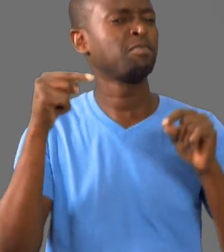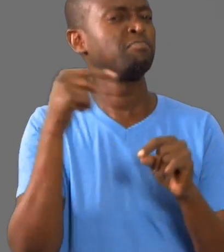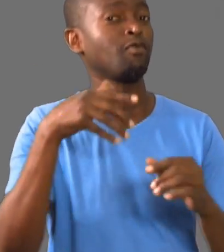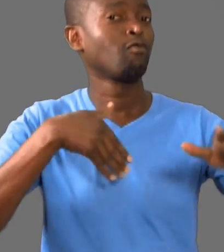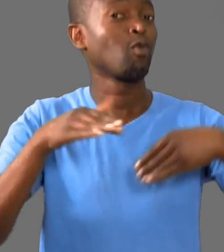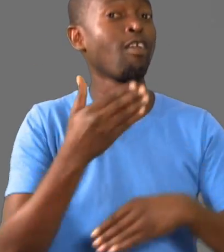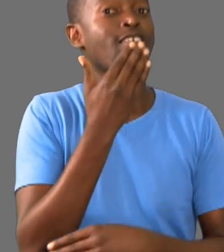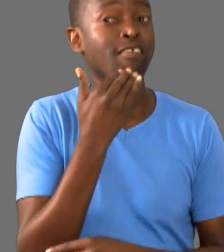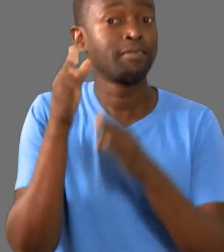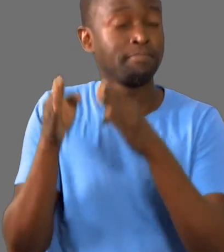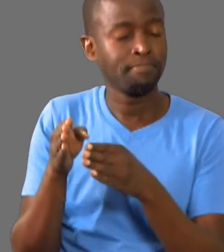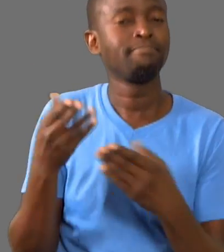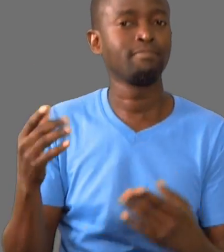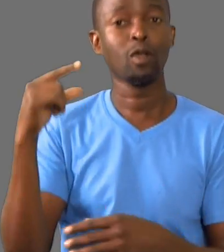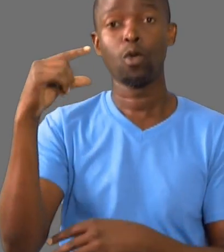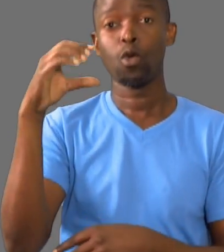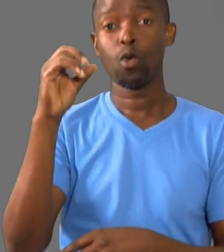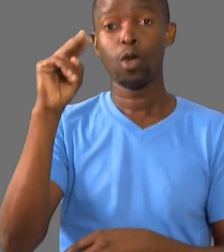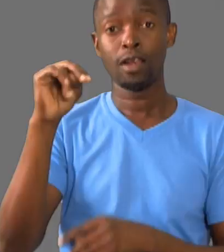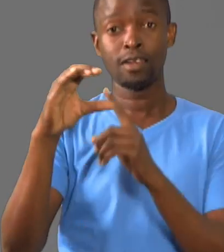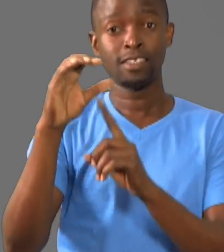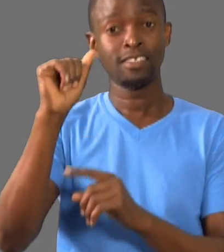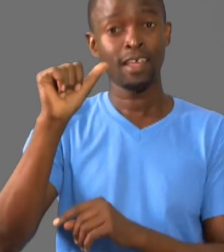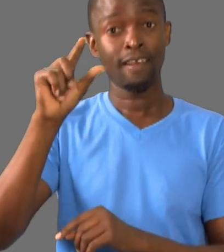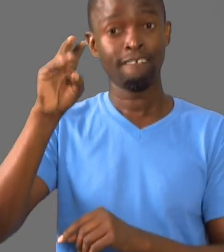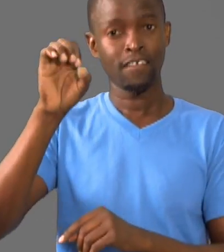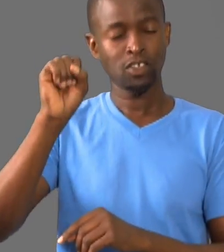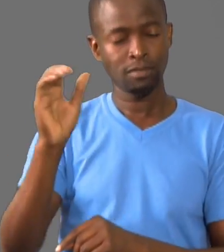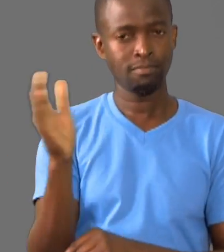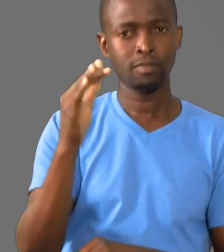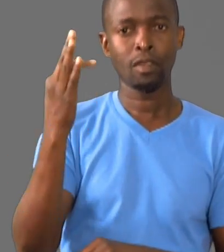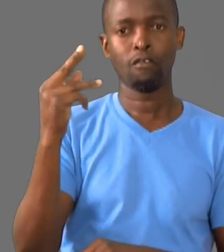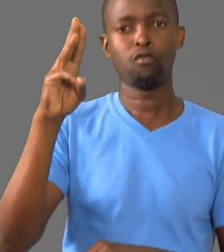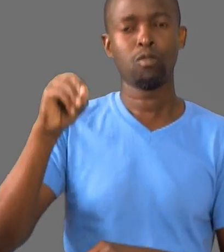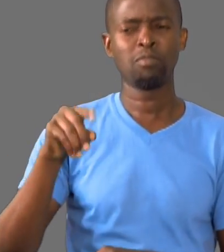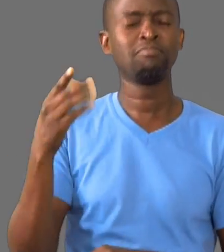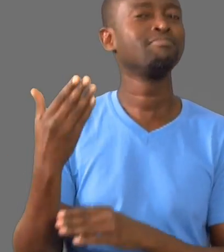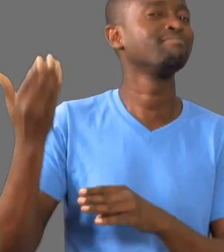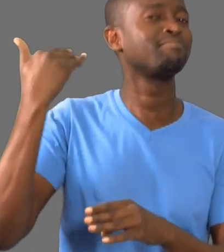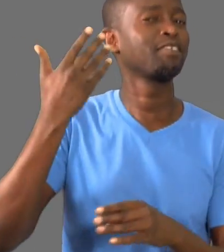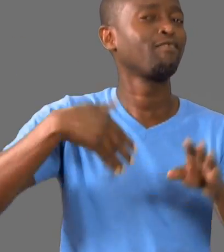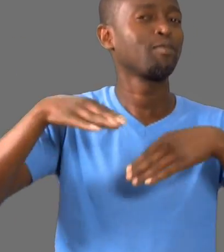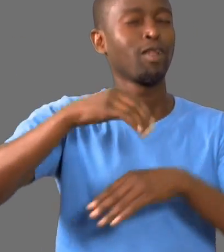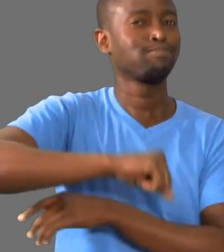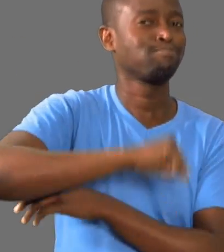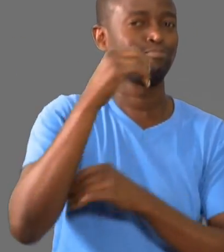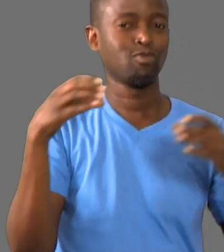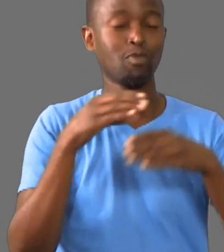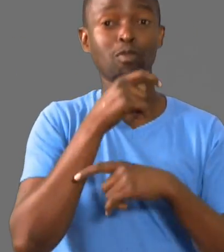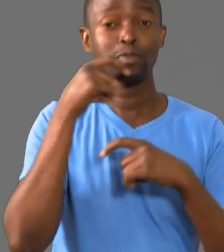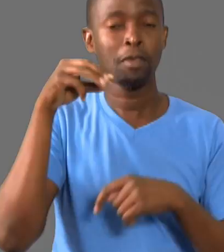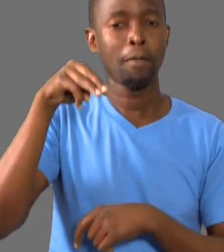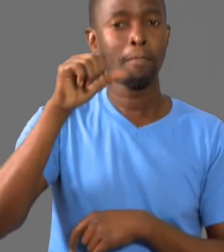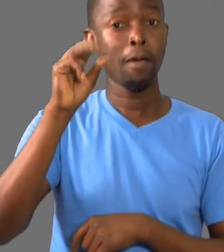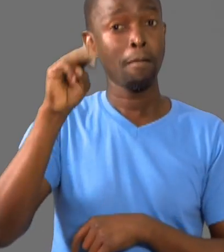preocupada com o futebol nacional é Gonçalves Fumo, antigo